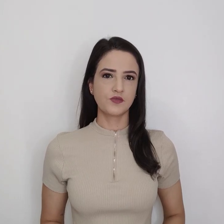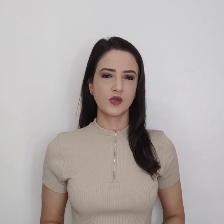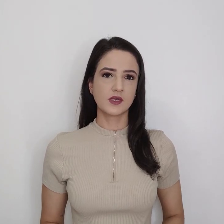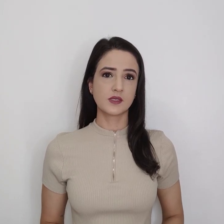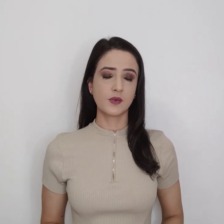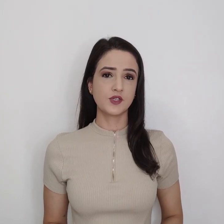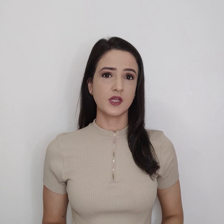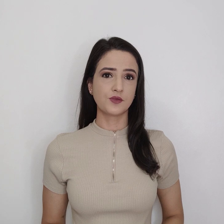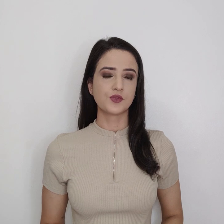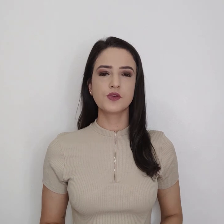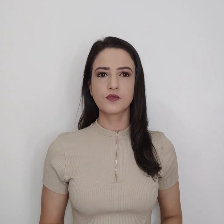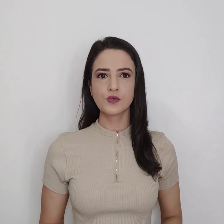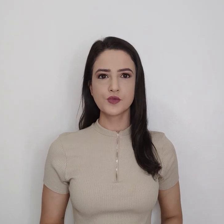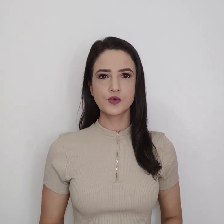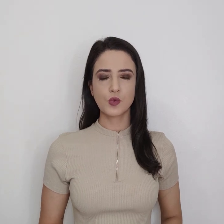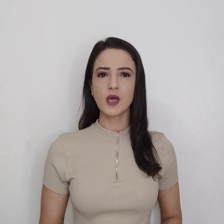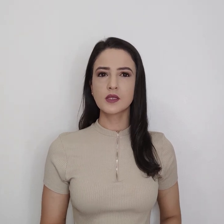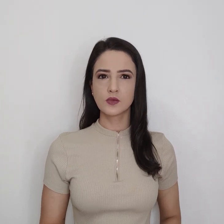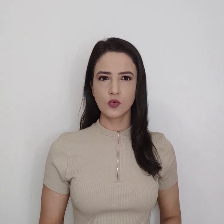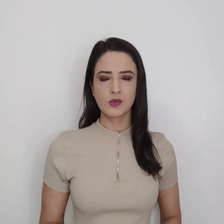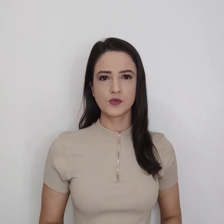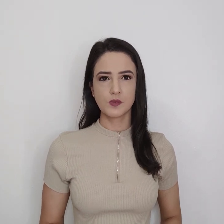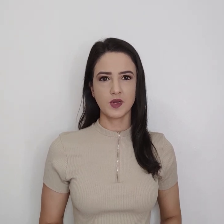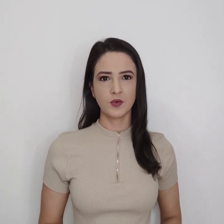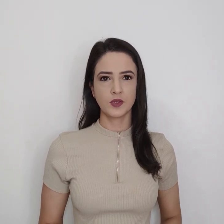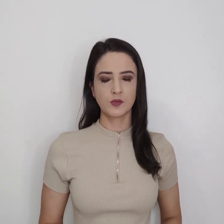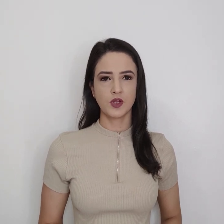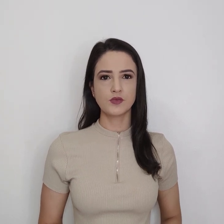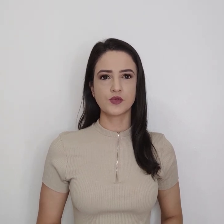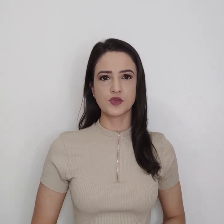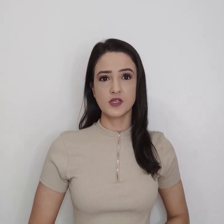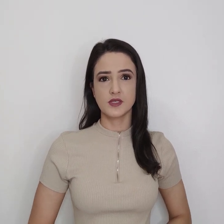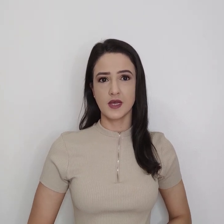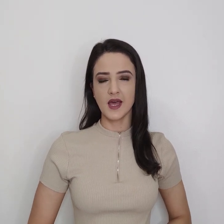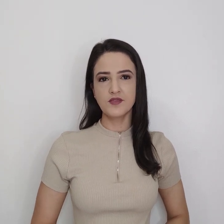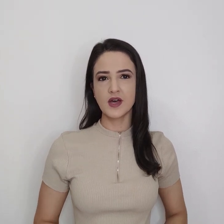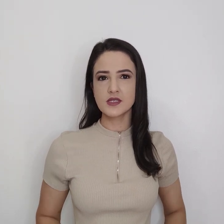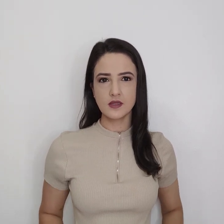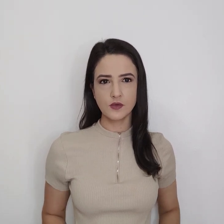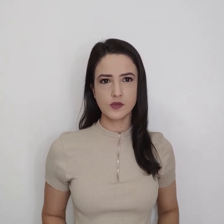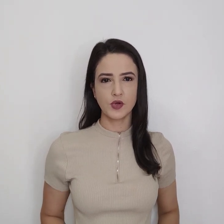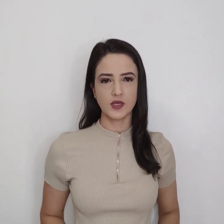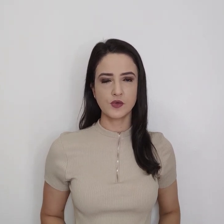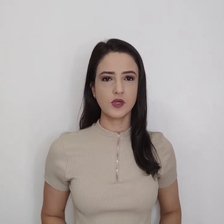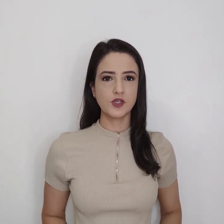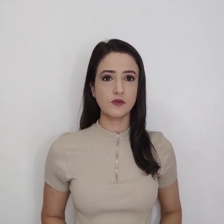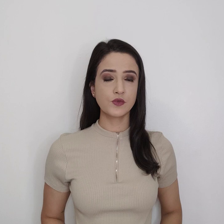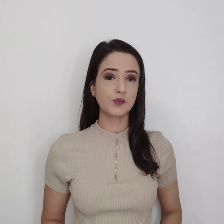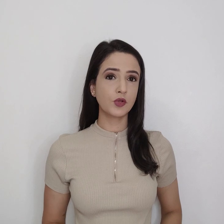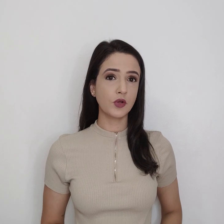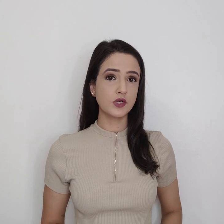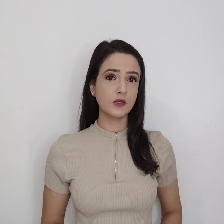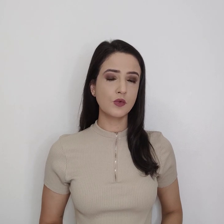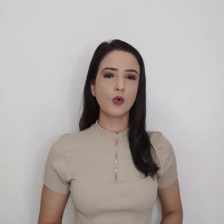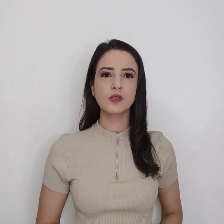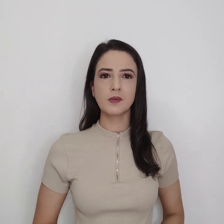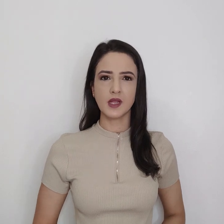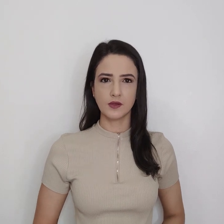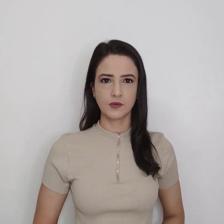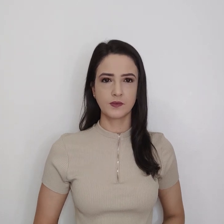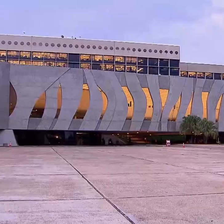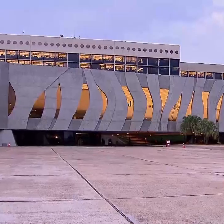Por ausência de violação a direitos difusos, quarta turma do Superior Tribunal de Justiça afasta danos morais coletivos por